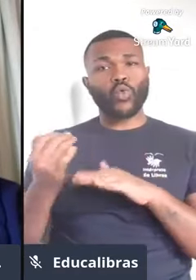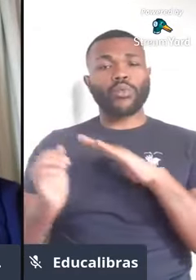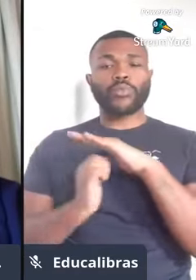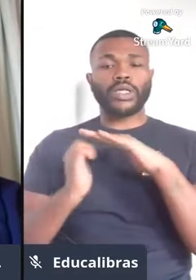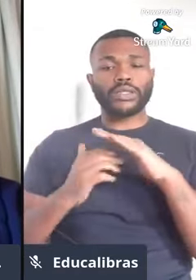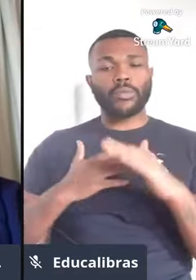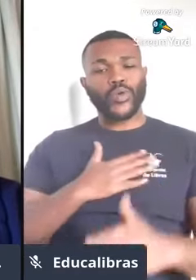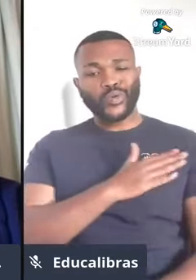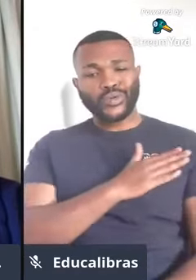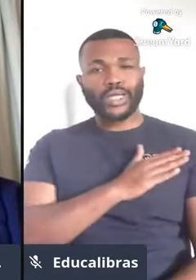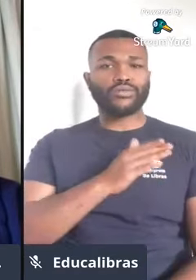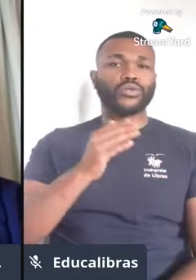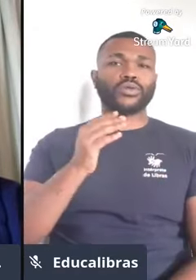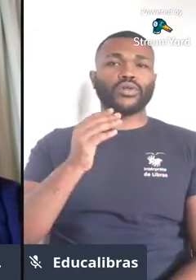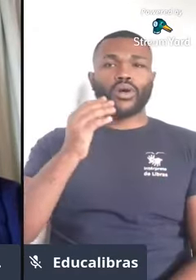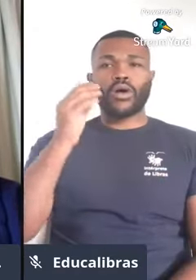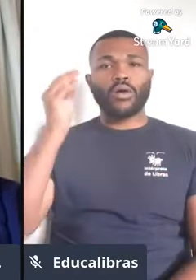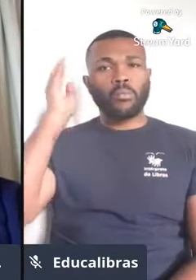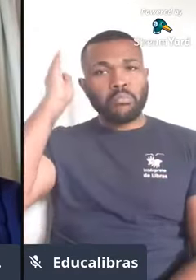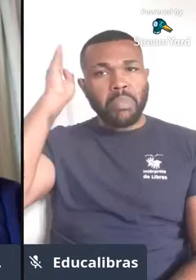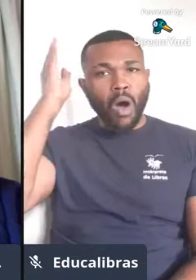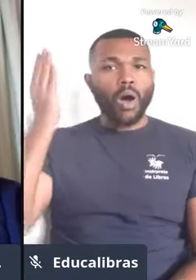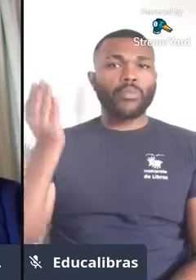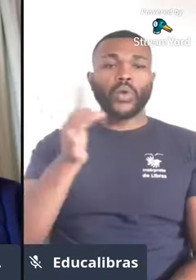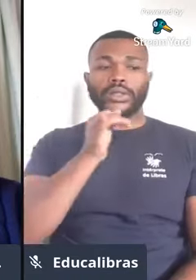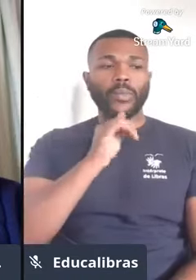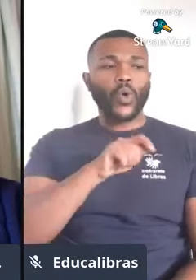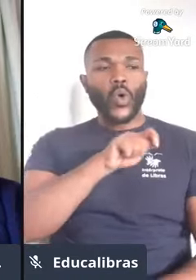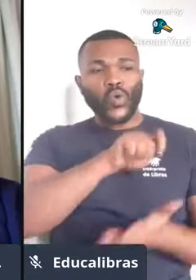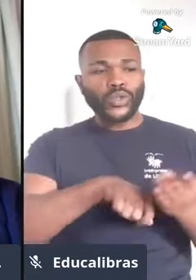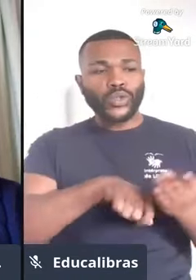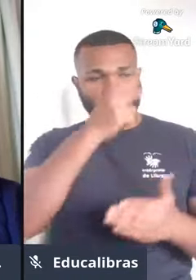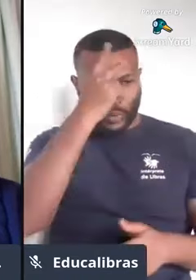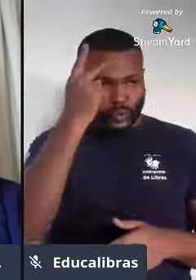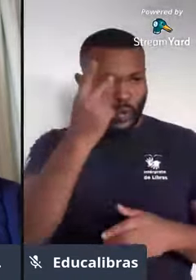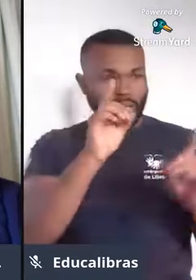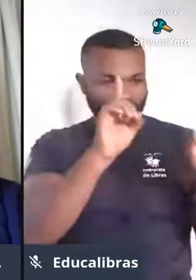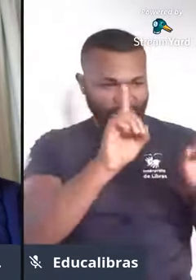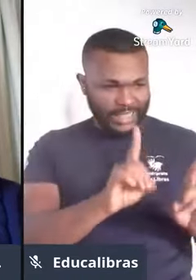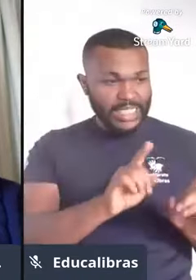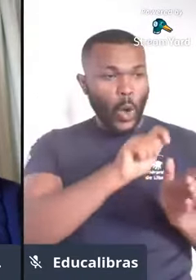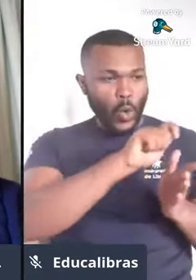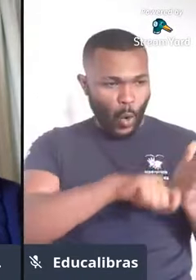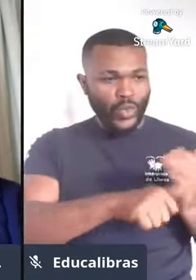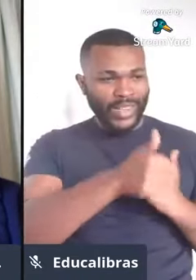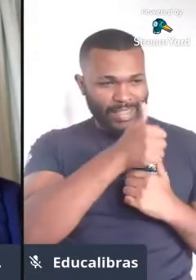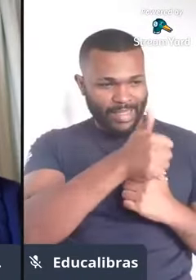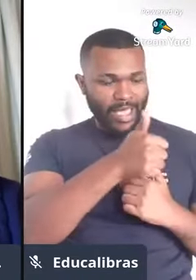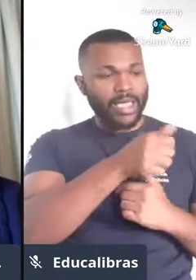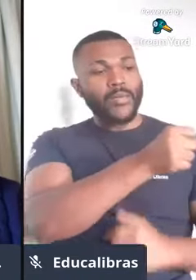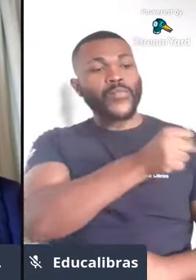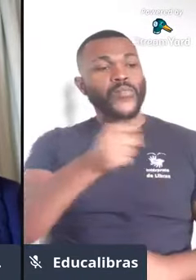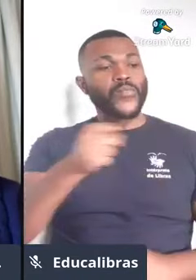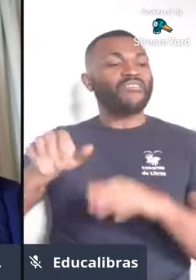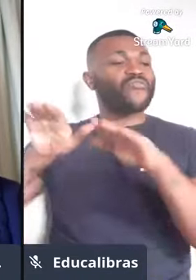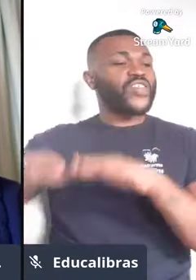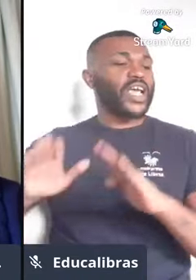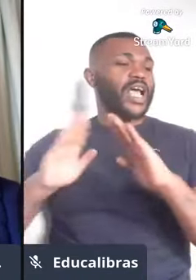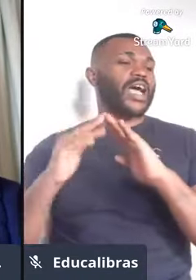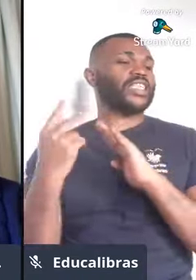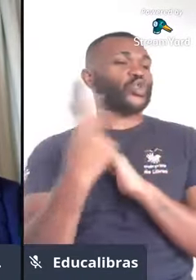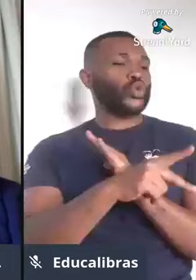inteligente, contratam a pessoa com deficiência e a colocam para desenvolver algumas atividades em casa, apenas com